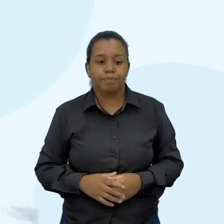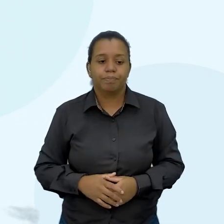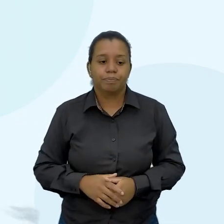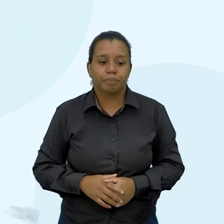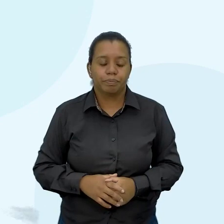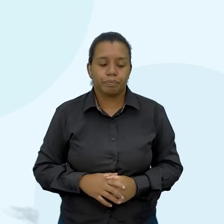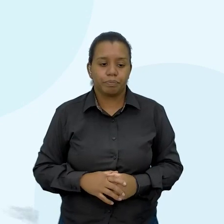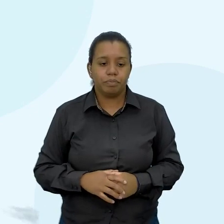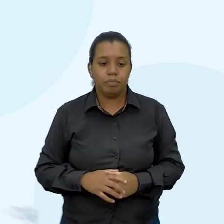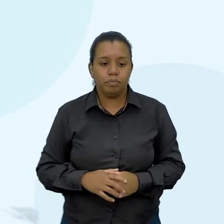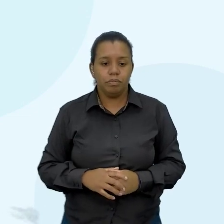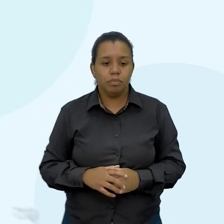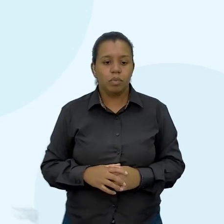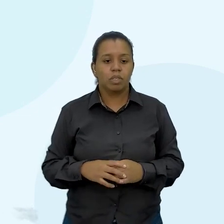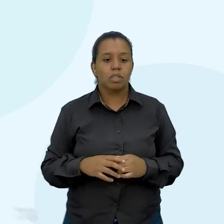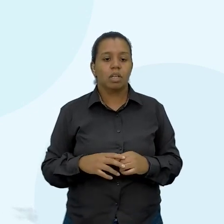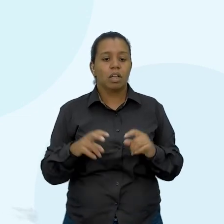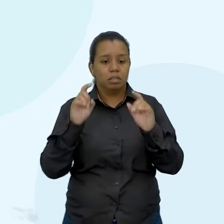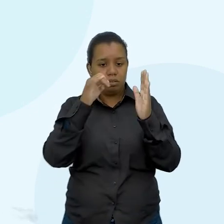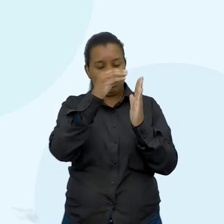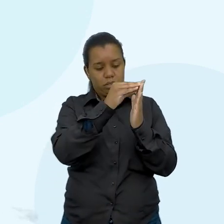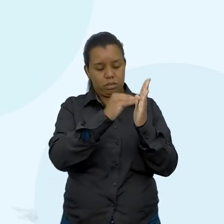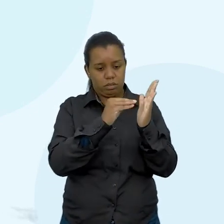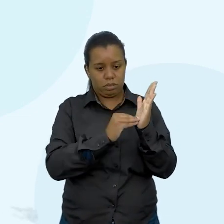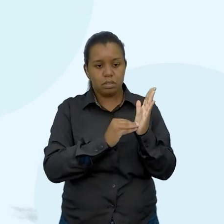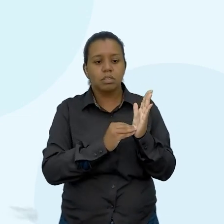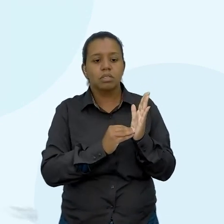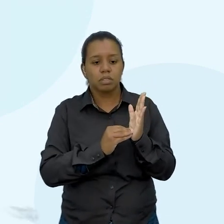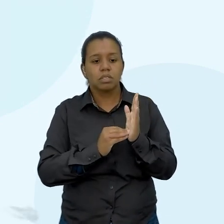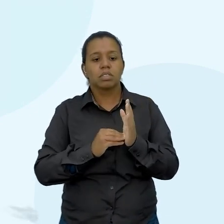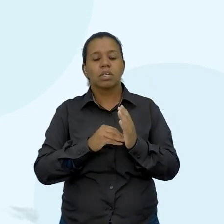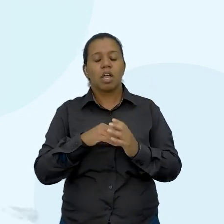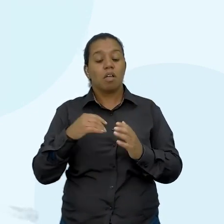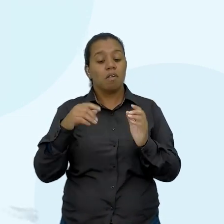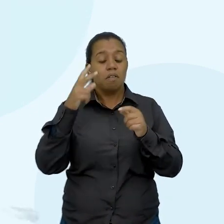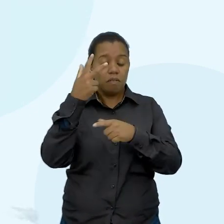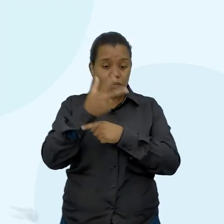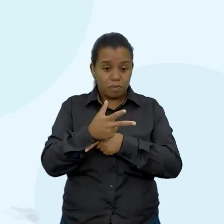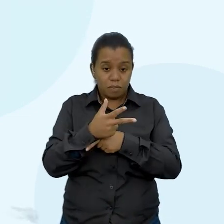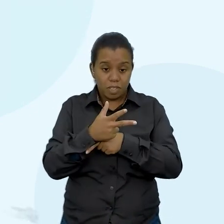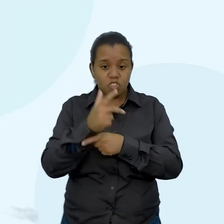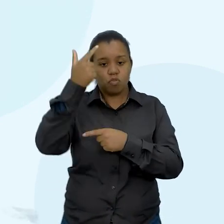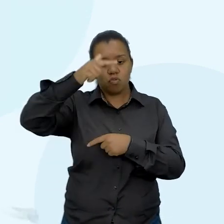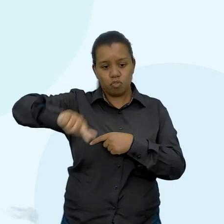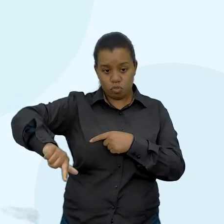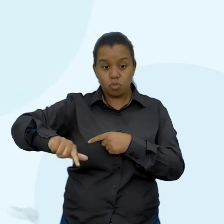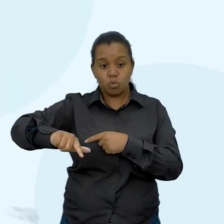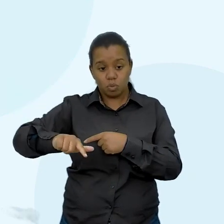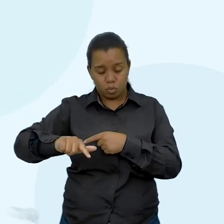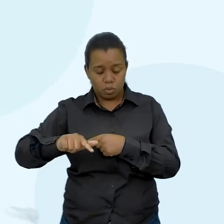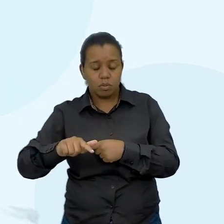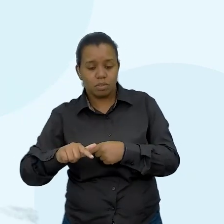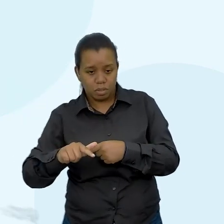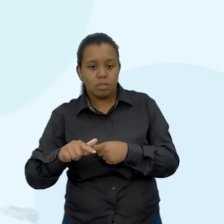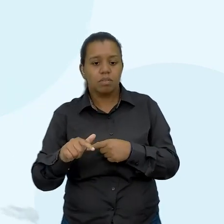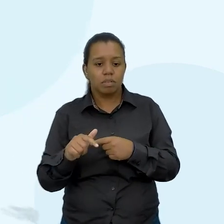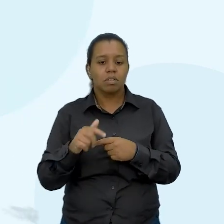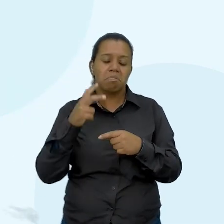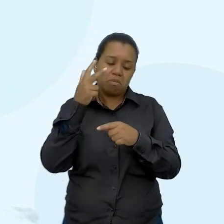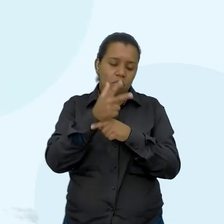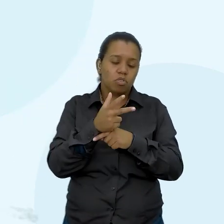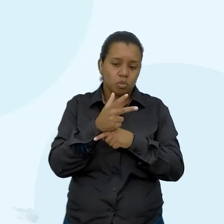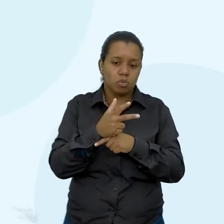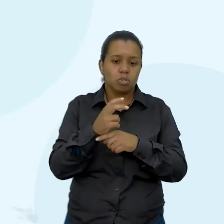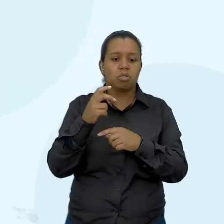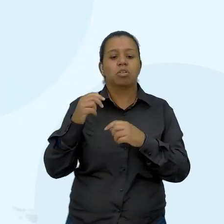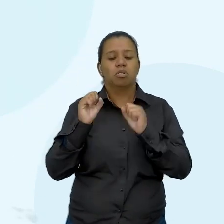nas instalações. Ficando para vocês aí uma tarefa, revejam esses vídeos, né? E registre aí no seu diário de bordo